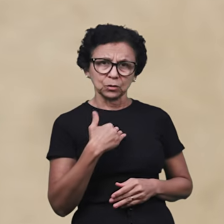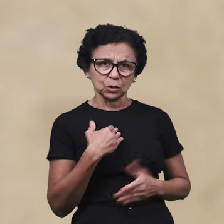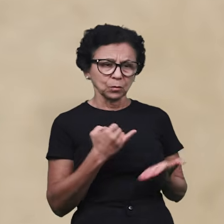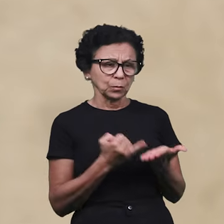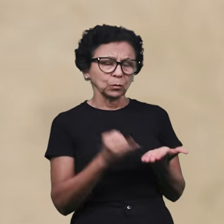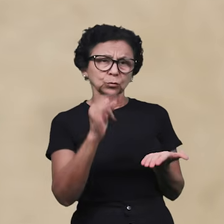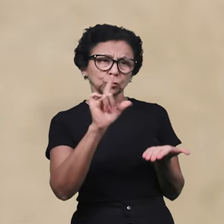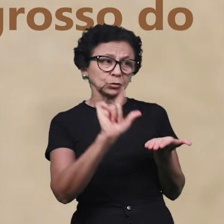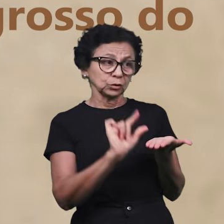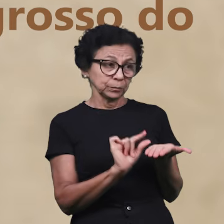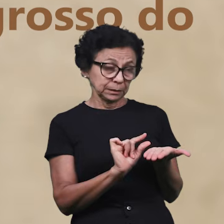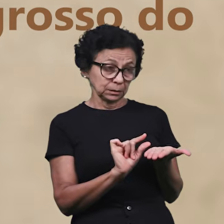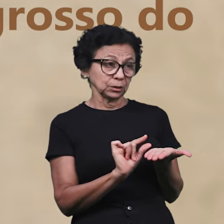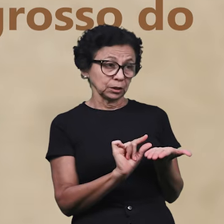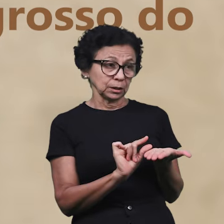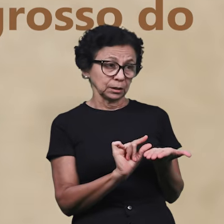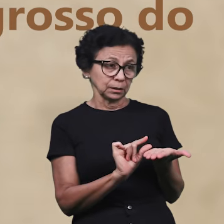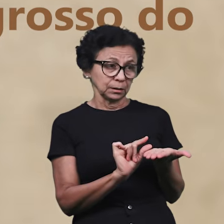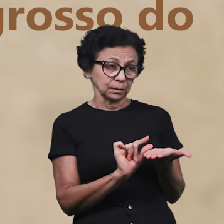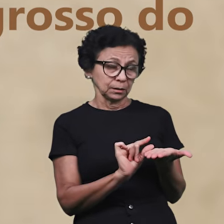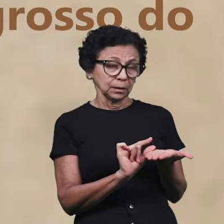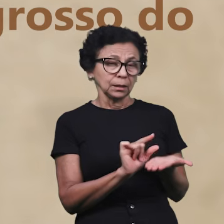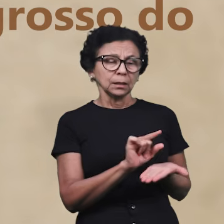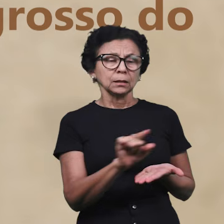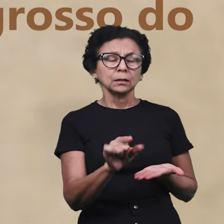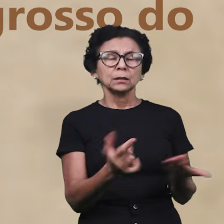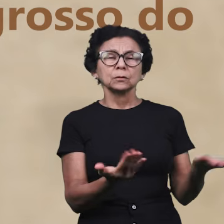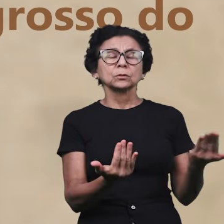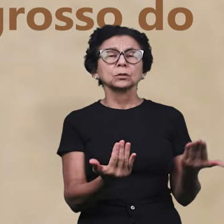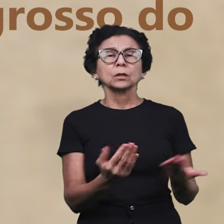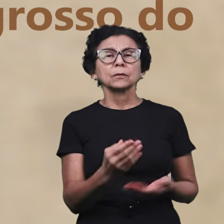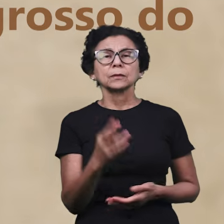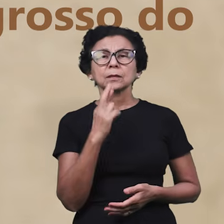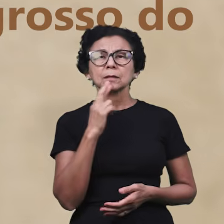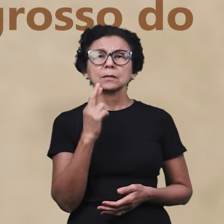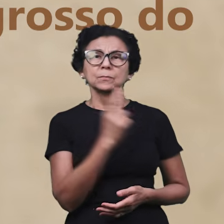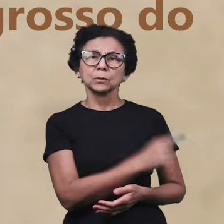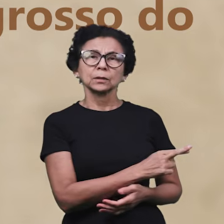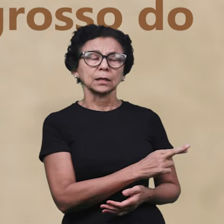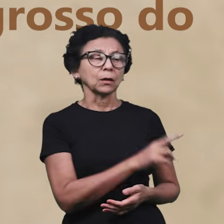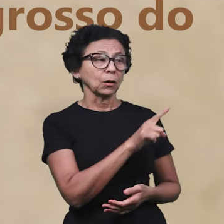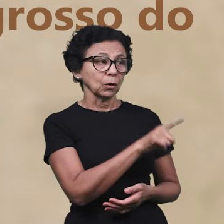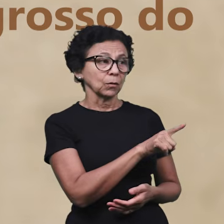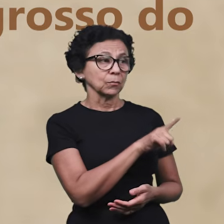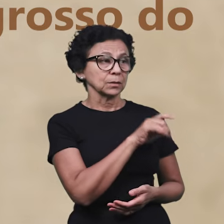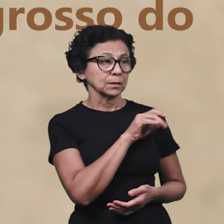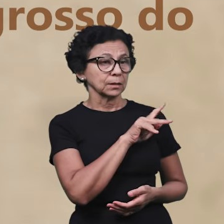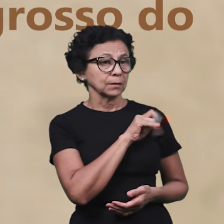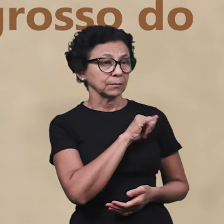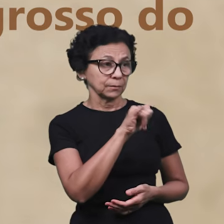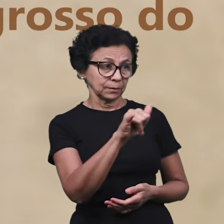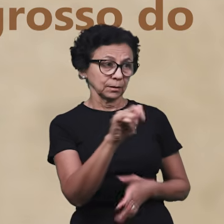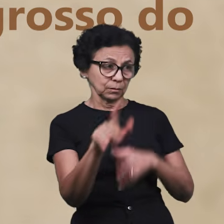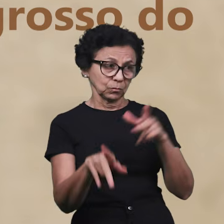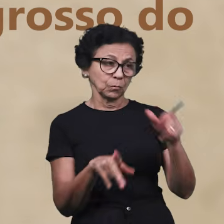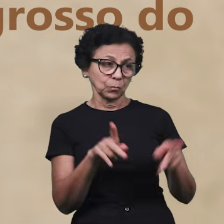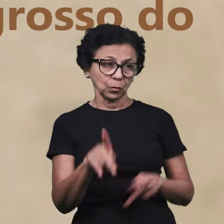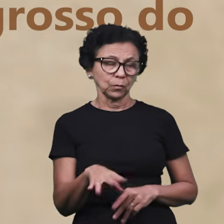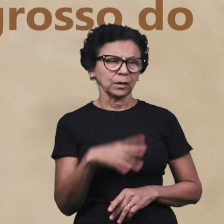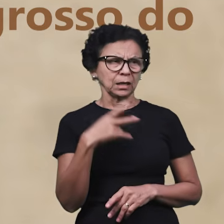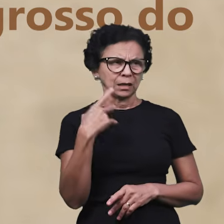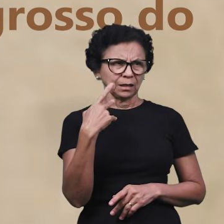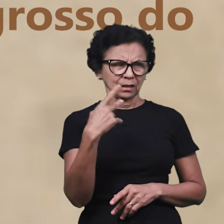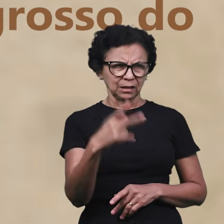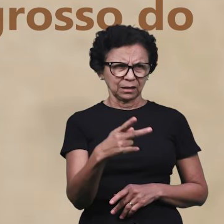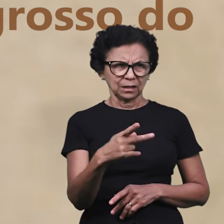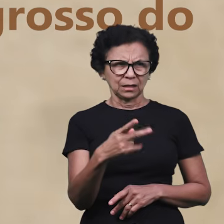que o teu pai nos impôs? E os jovens que haviam crescido com ele lhe falaram, dizendo: assim falarás a este povo que te falou, dizendo: teu pai